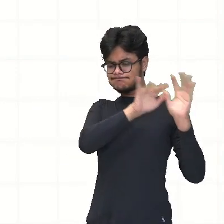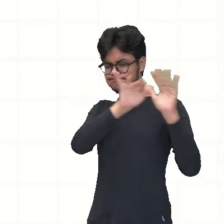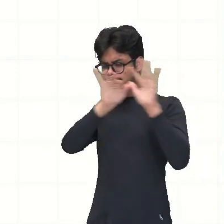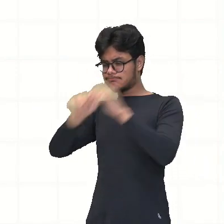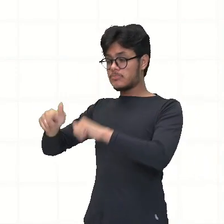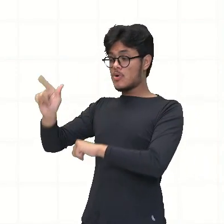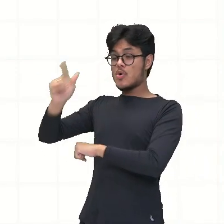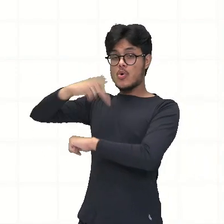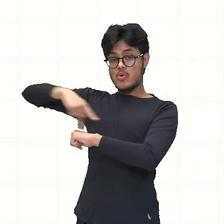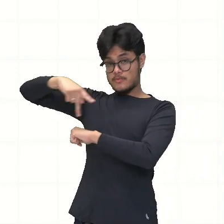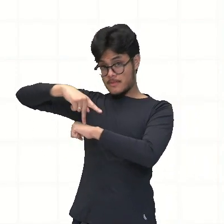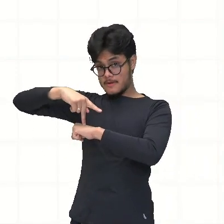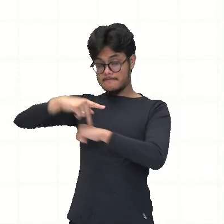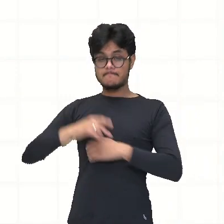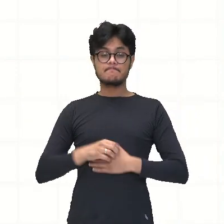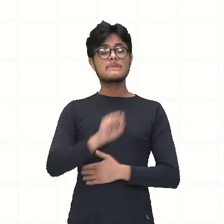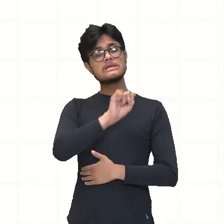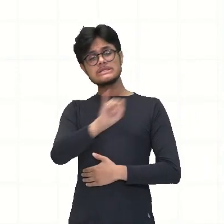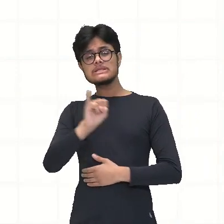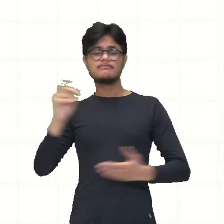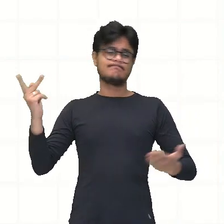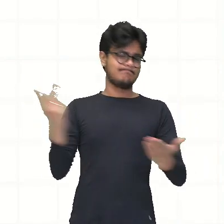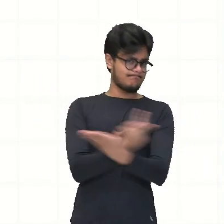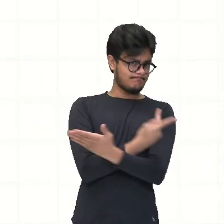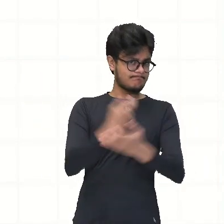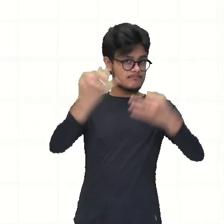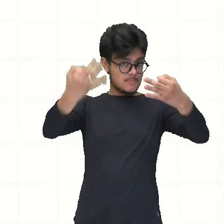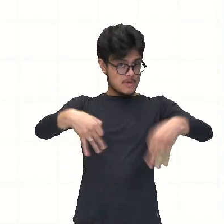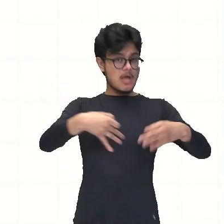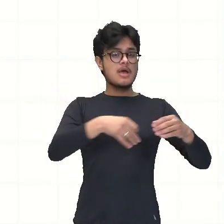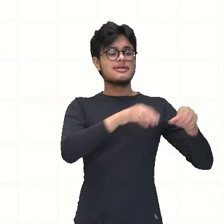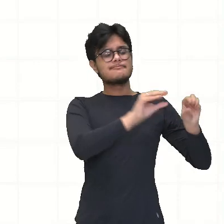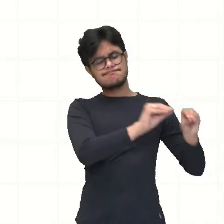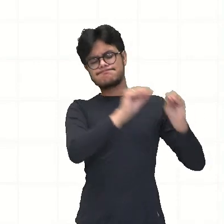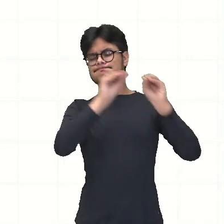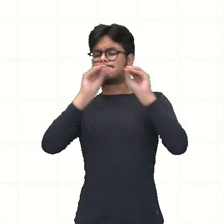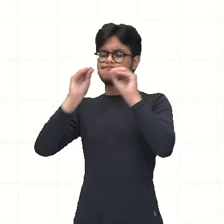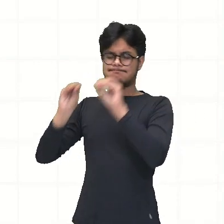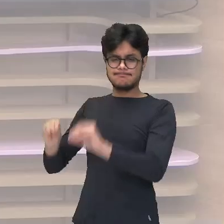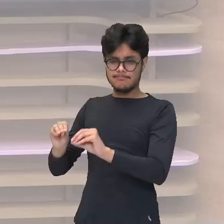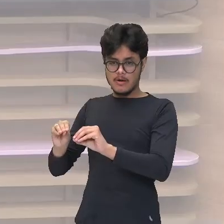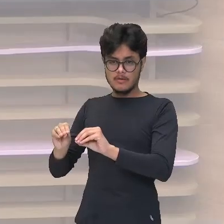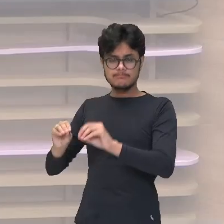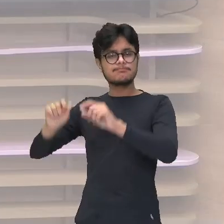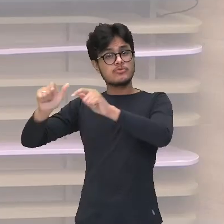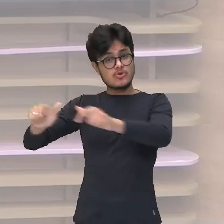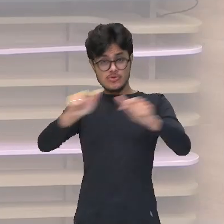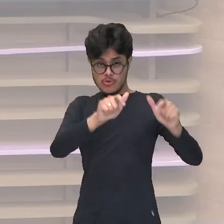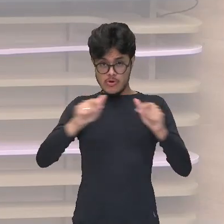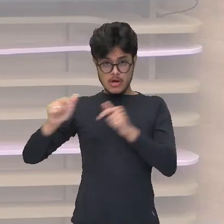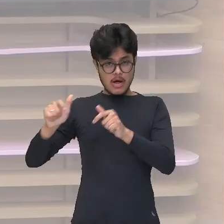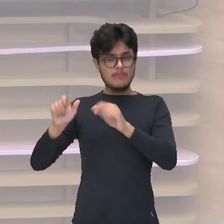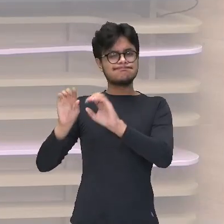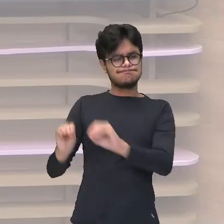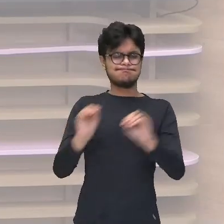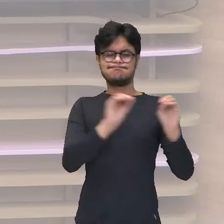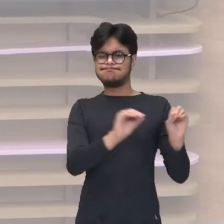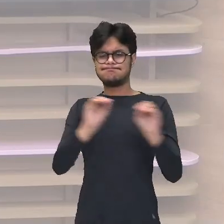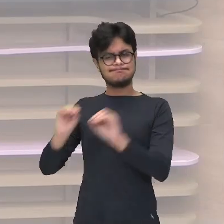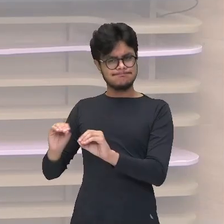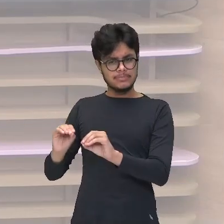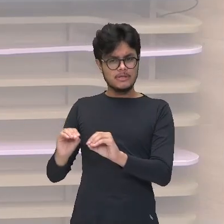esse deslocamento da população, da sociedade ali, ou do indivíduo, como a gente colocou aí no conceito para